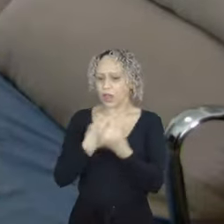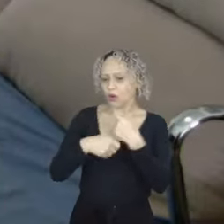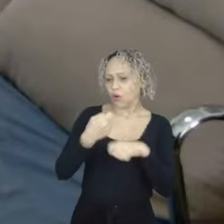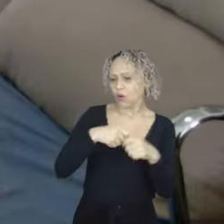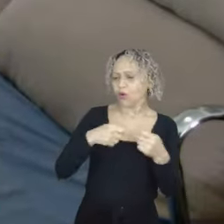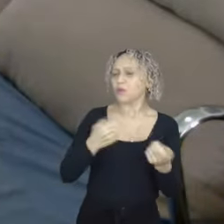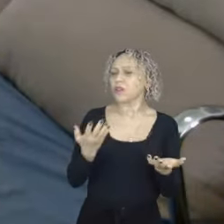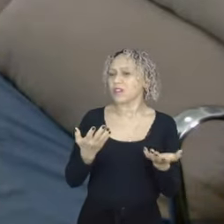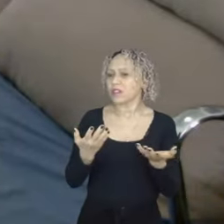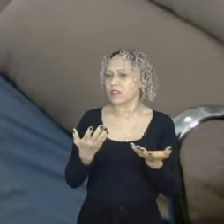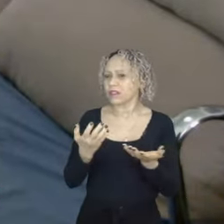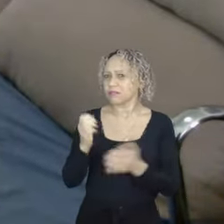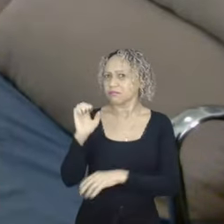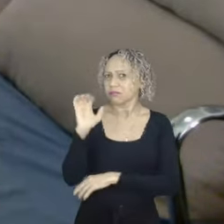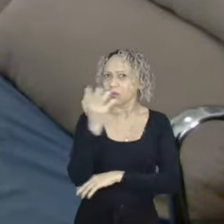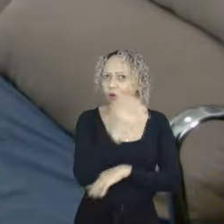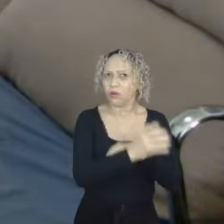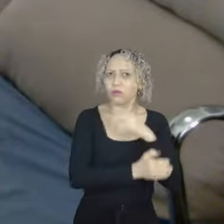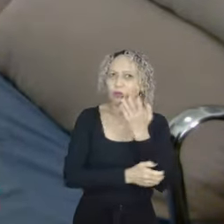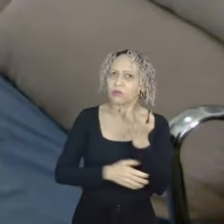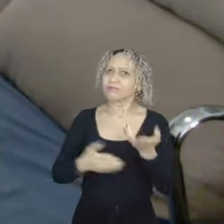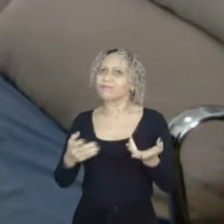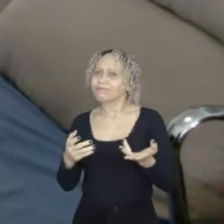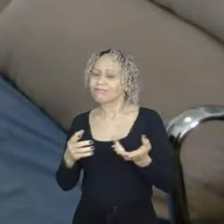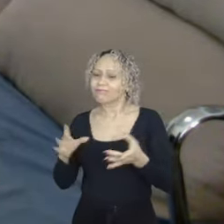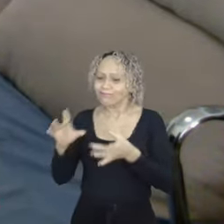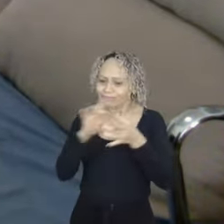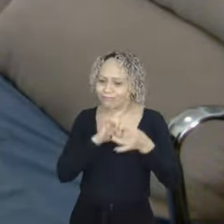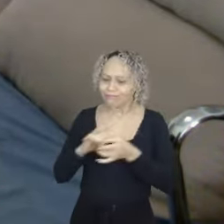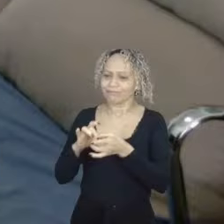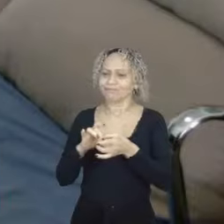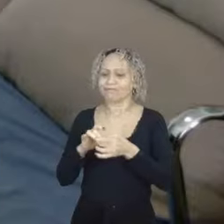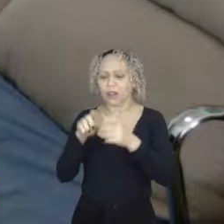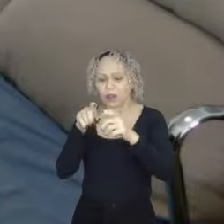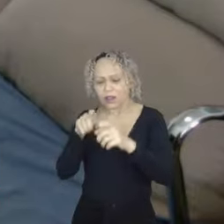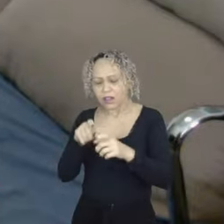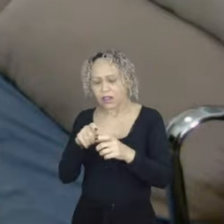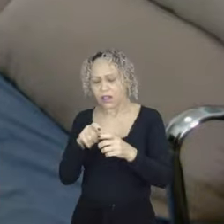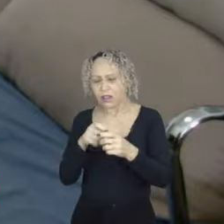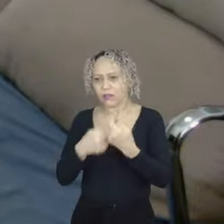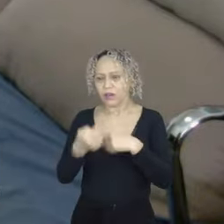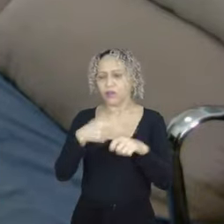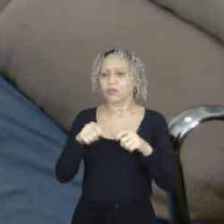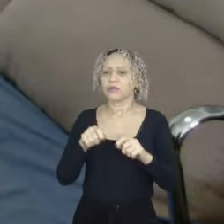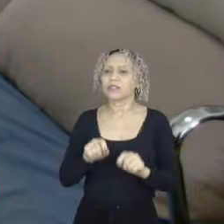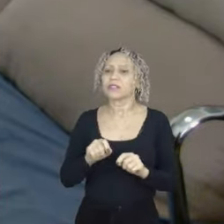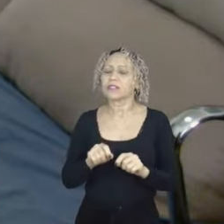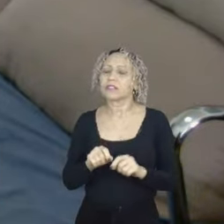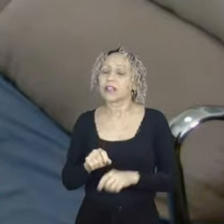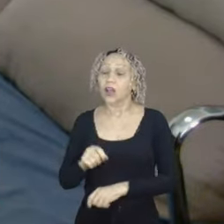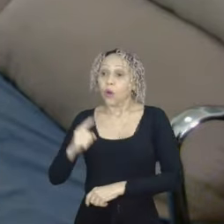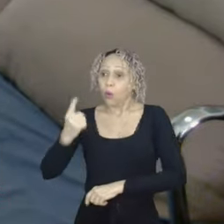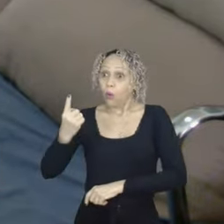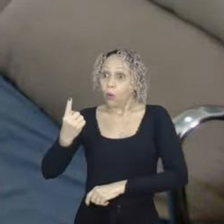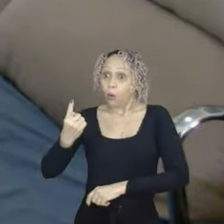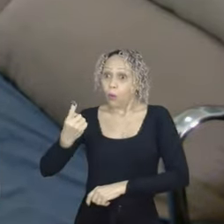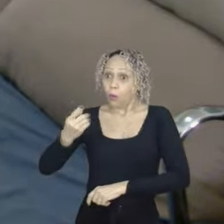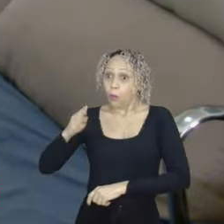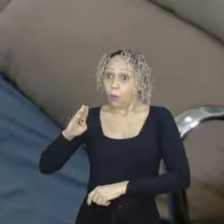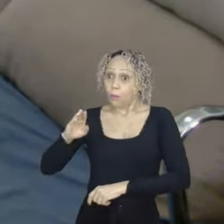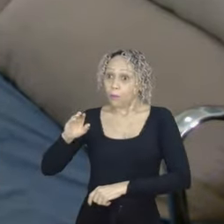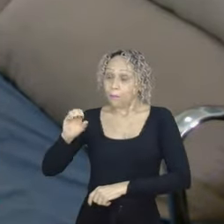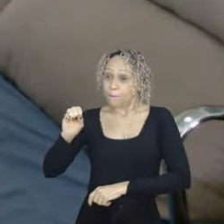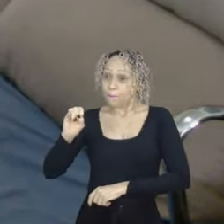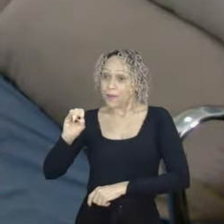que consta dessa segunda declaração aí que foi divulgada em conjunto, e que prevê a aplicação de 1 bilhão de euros, mais ou menos cerca